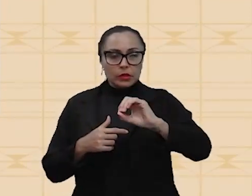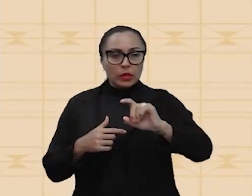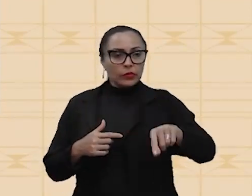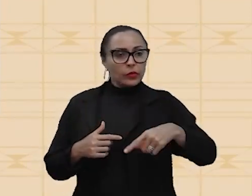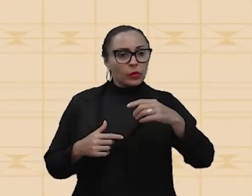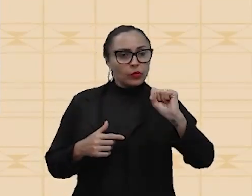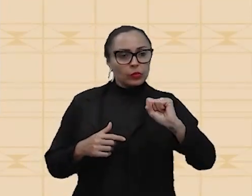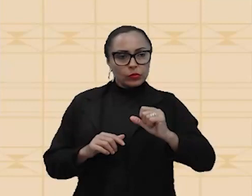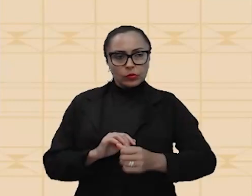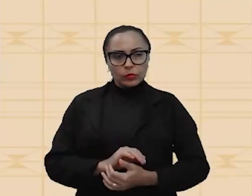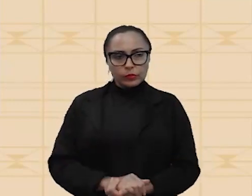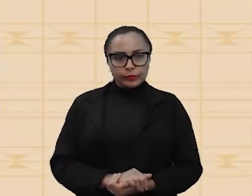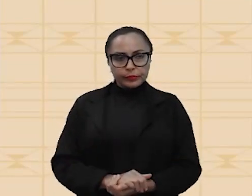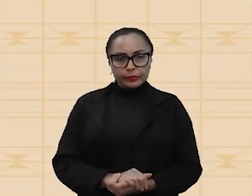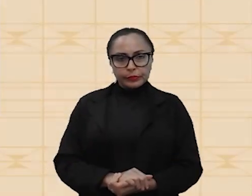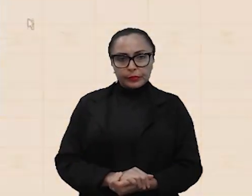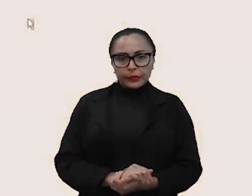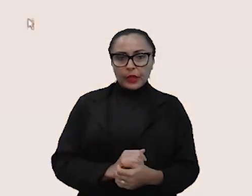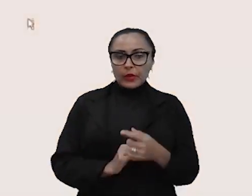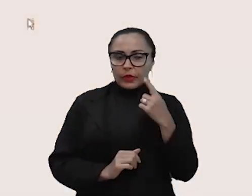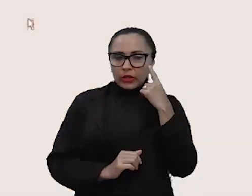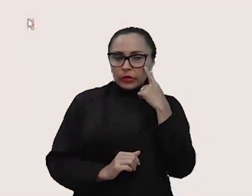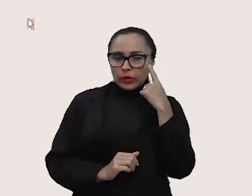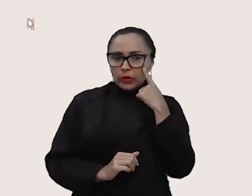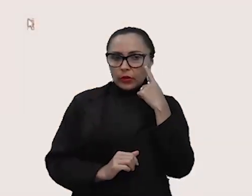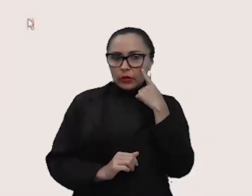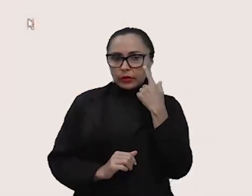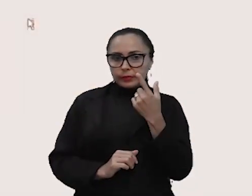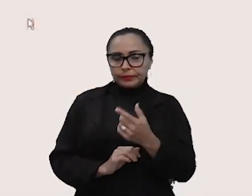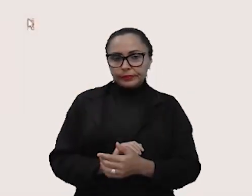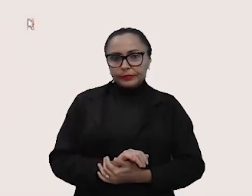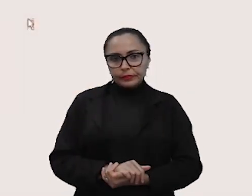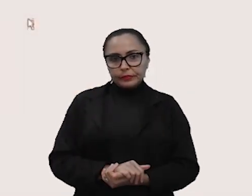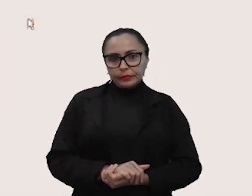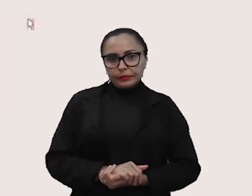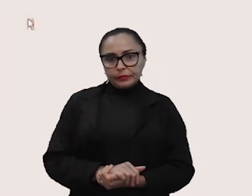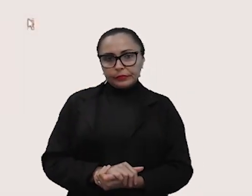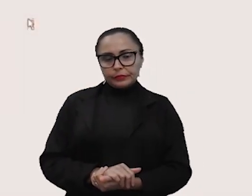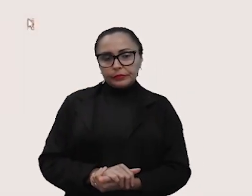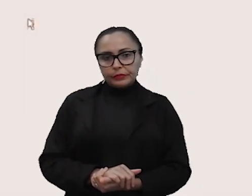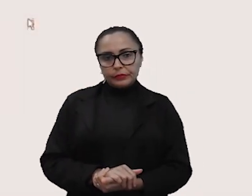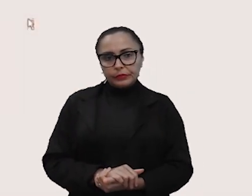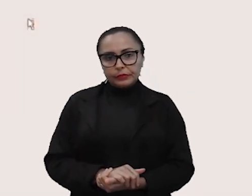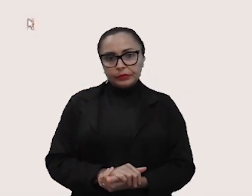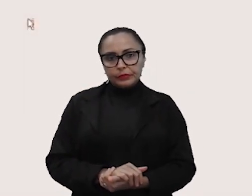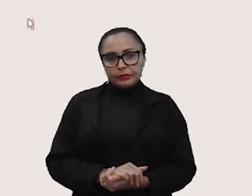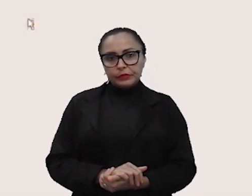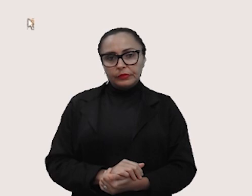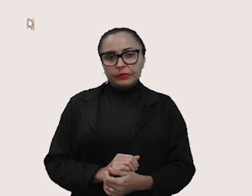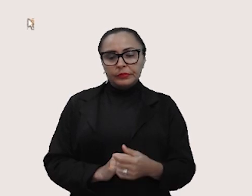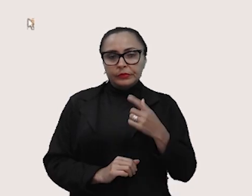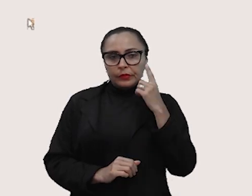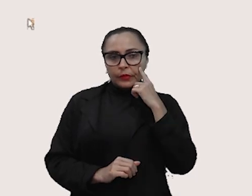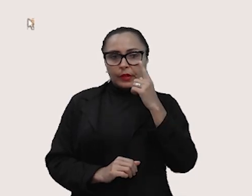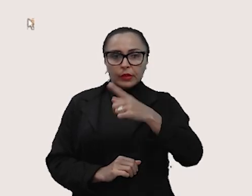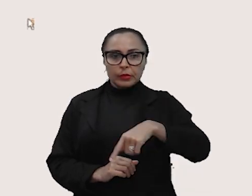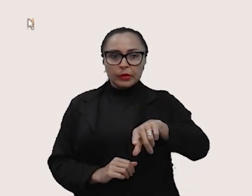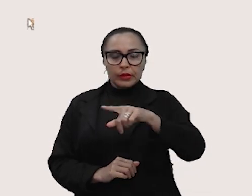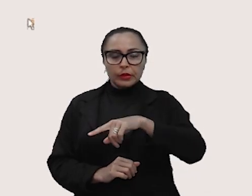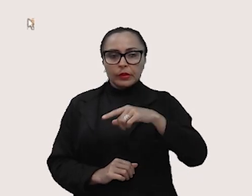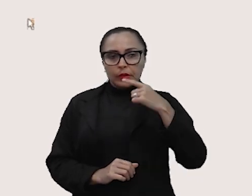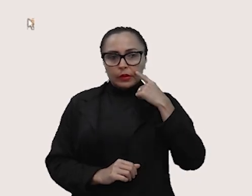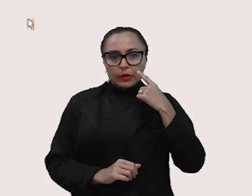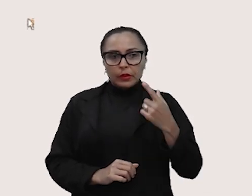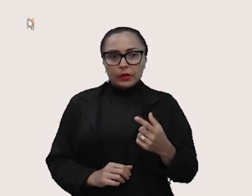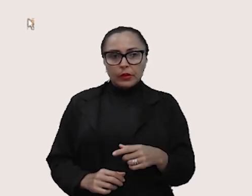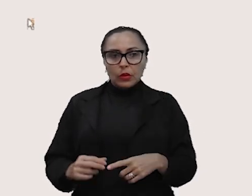agora essa imagem dessa questão 2. Perceba que você tem o gerador e a resistência internazinha de 2 ohm e 2 resistores